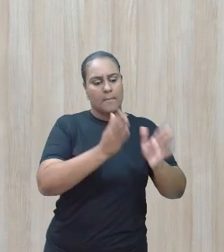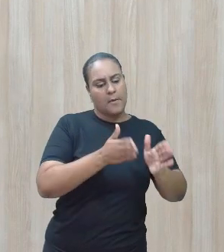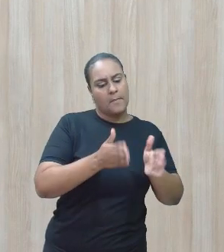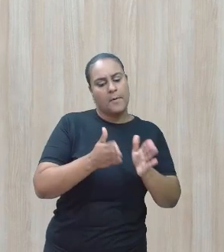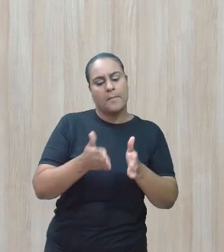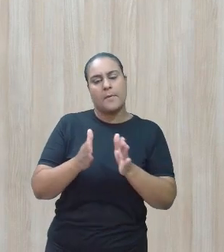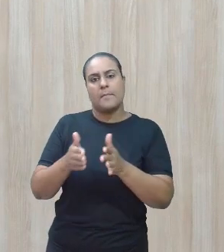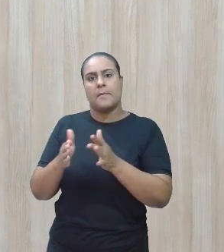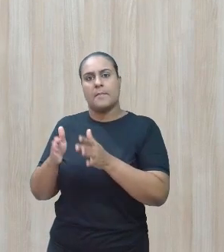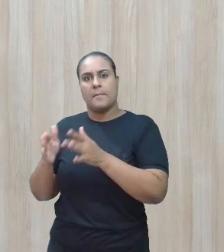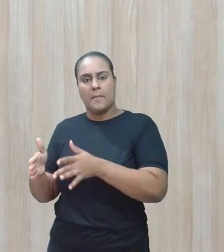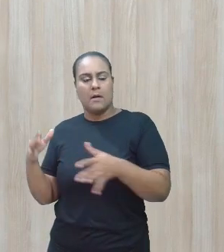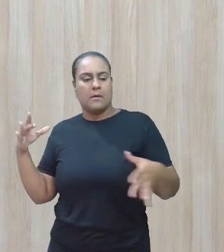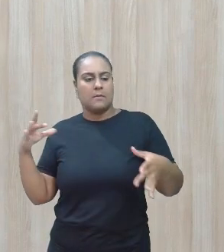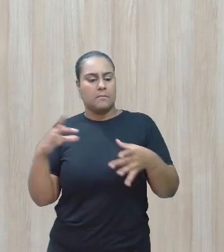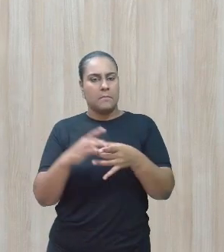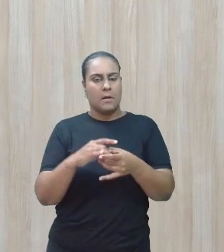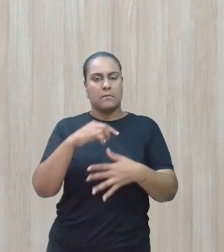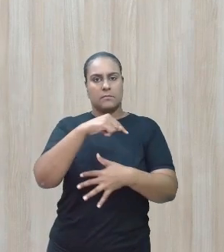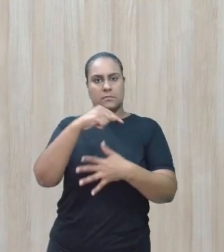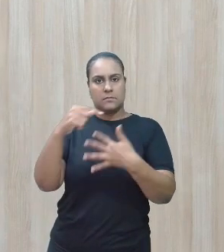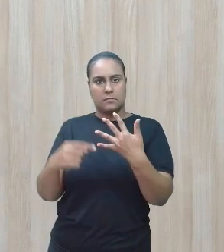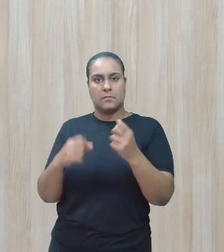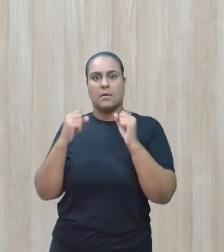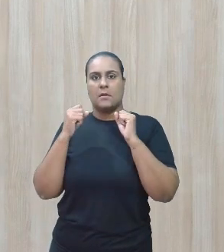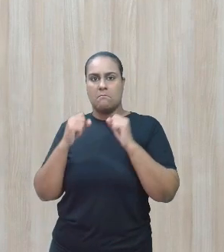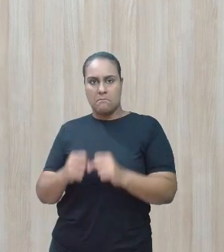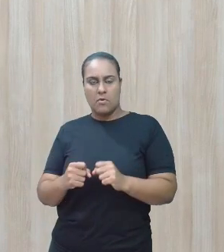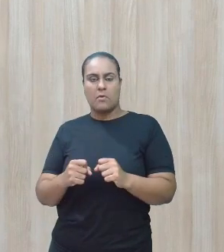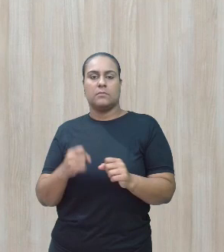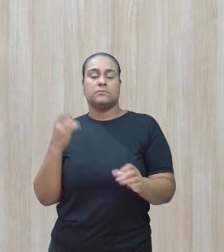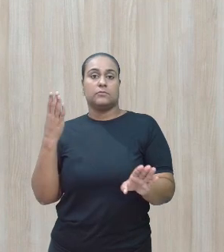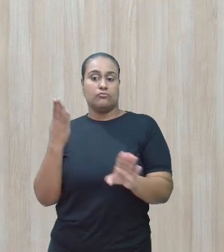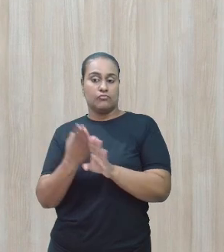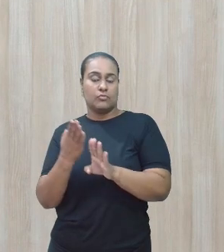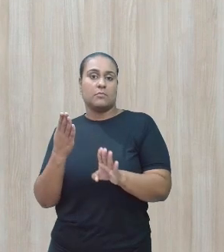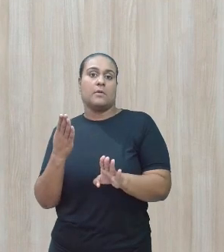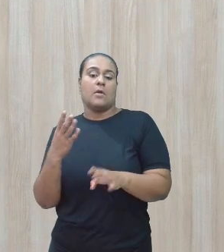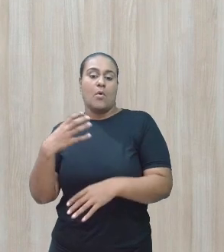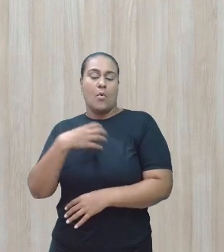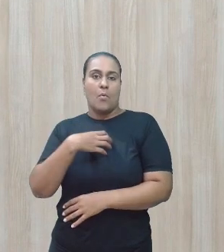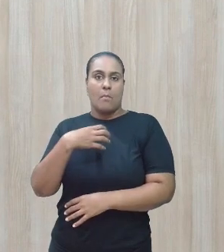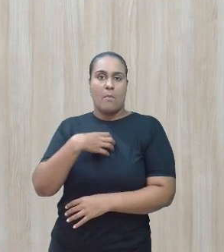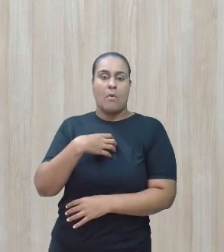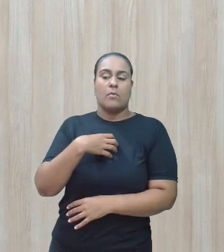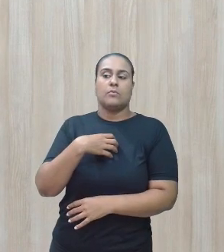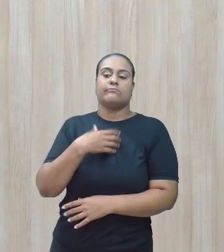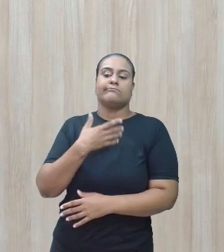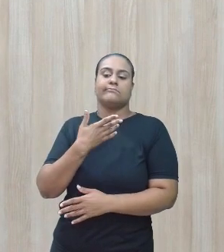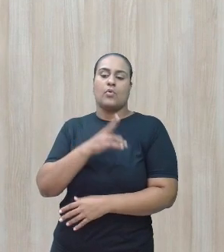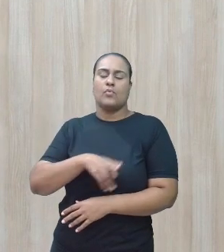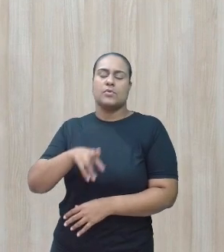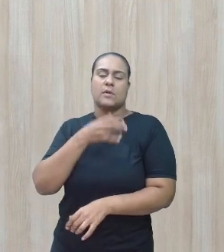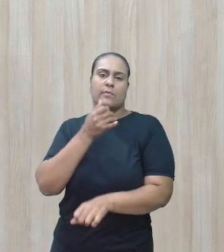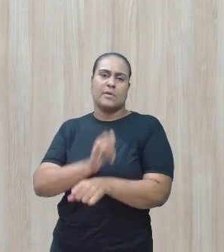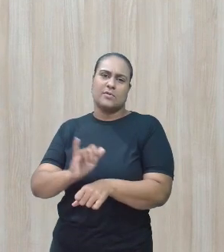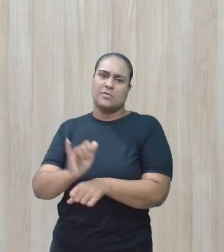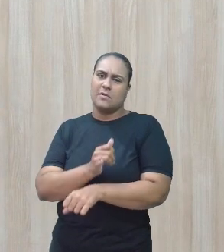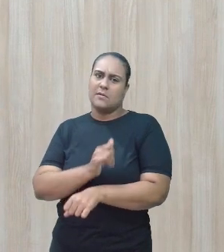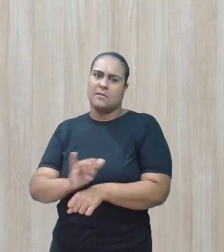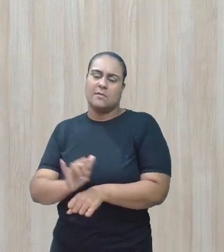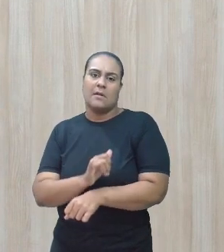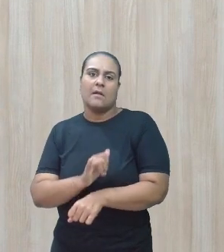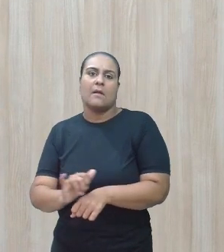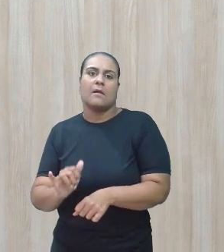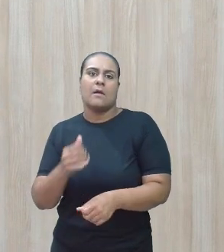essa relação entre os elementos, a gente pode constituir um modo de responder aos problemas, um modo de